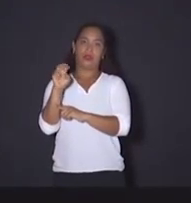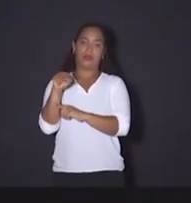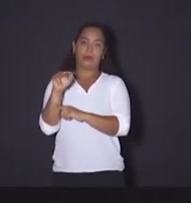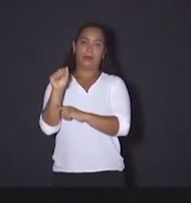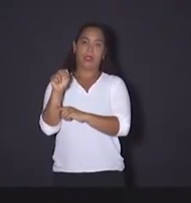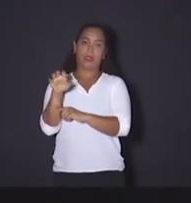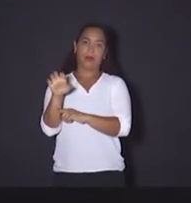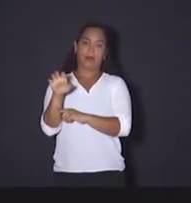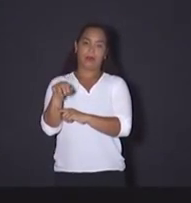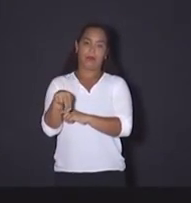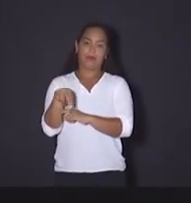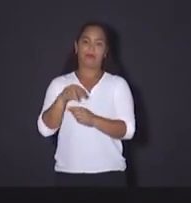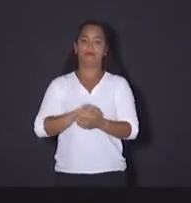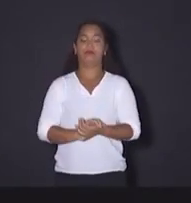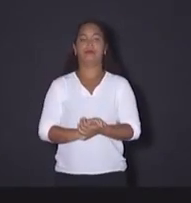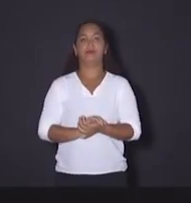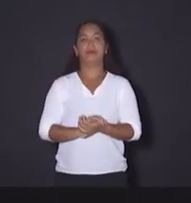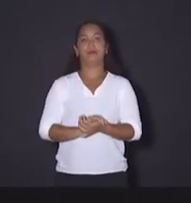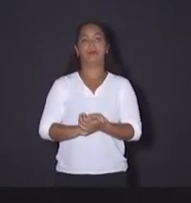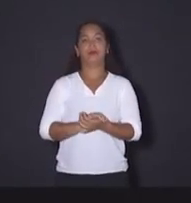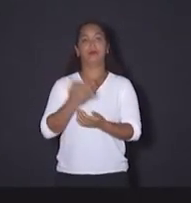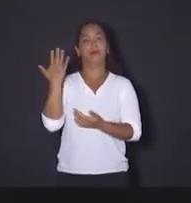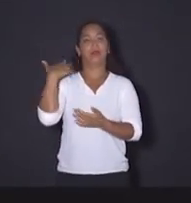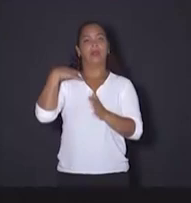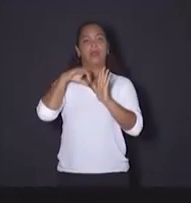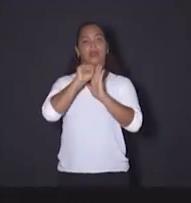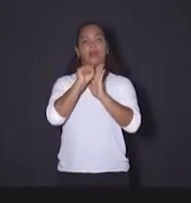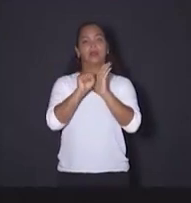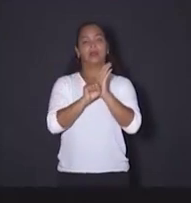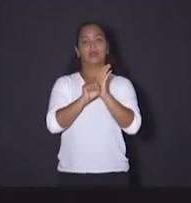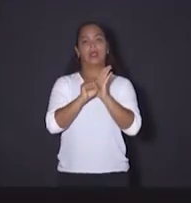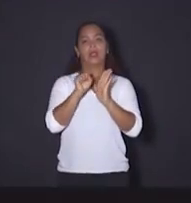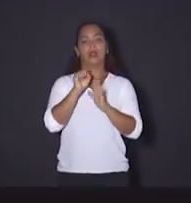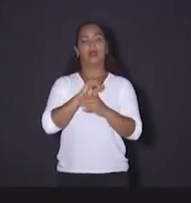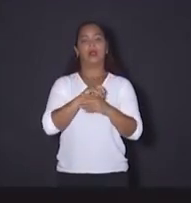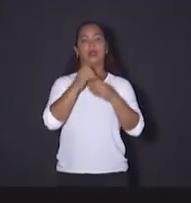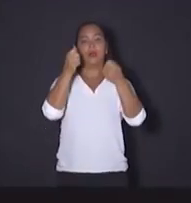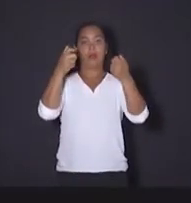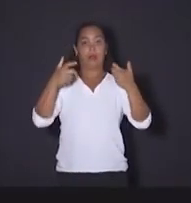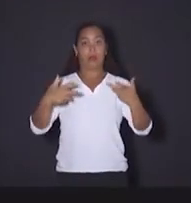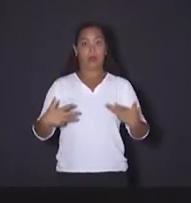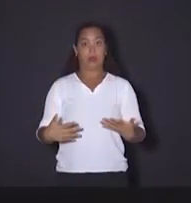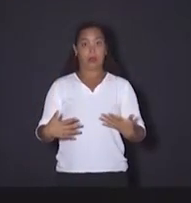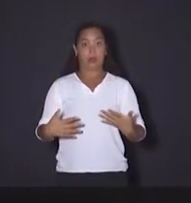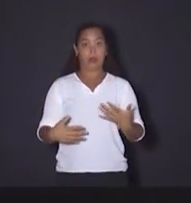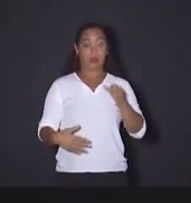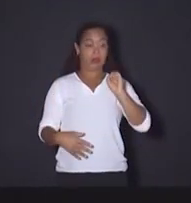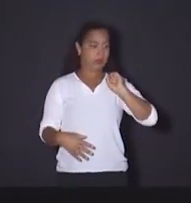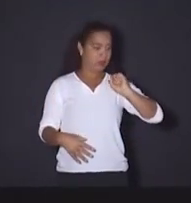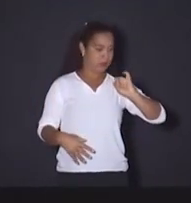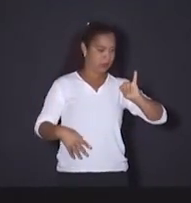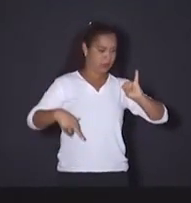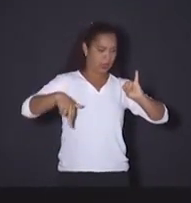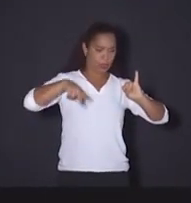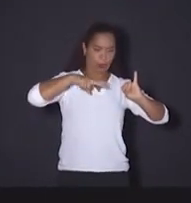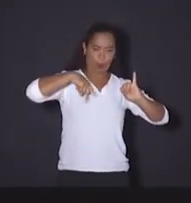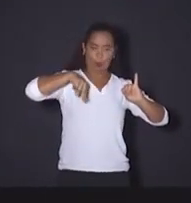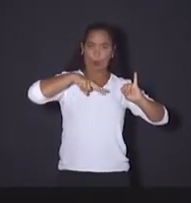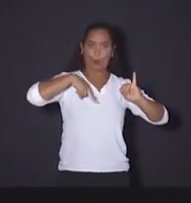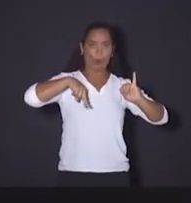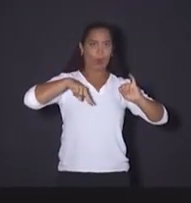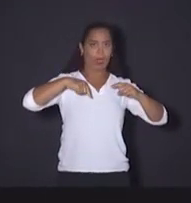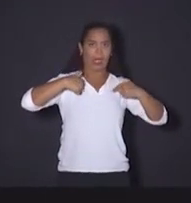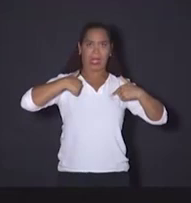feminista, no início do século dizia: se não posso dançar, essa não é